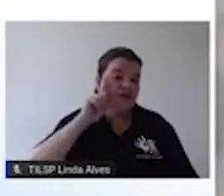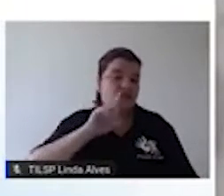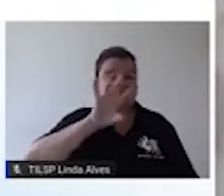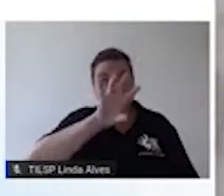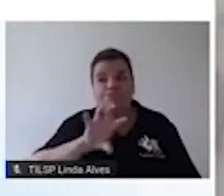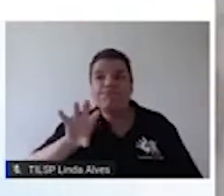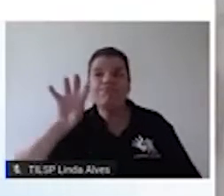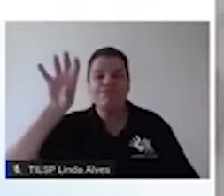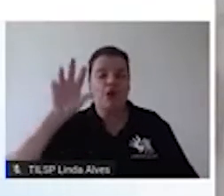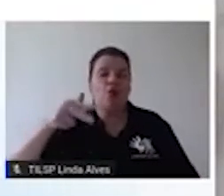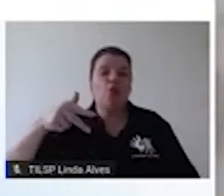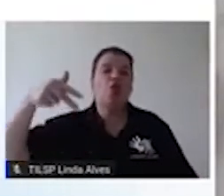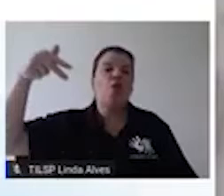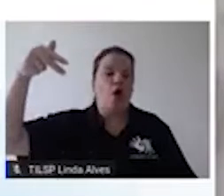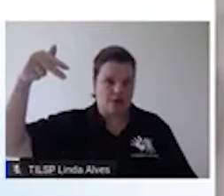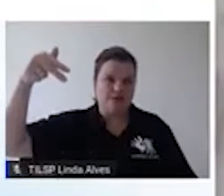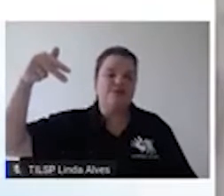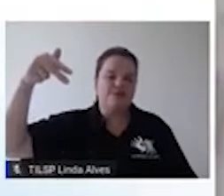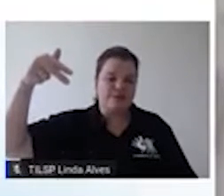norte, digamos, tem